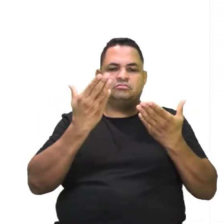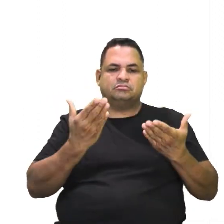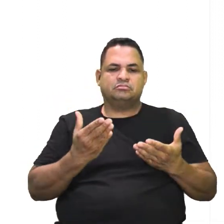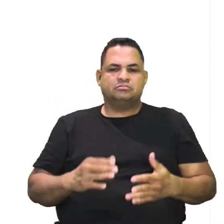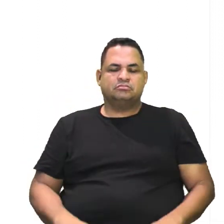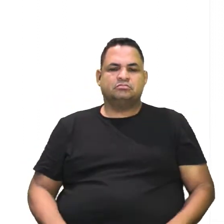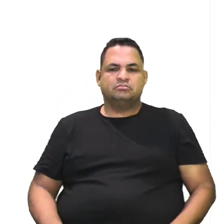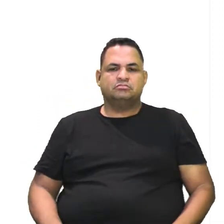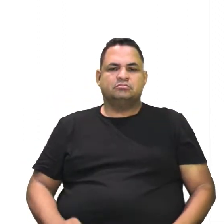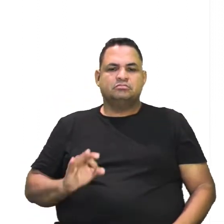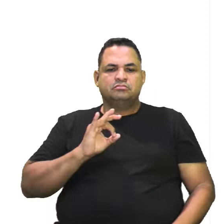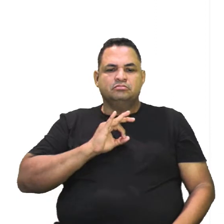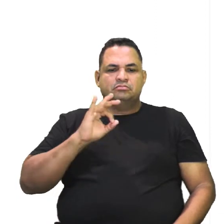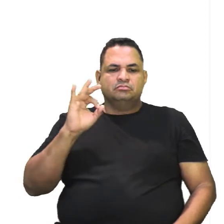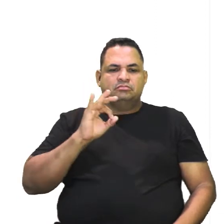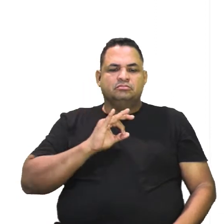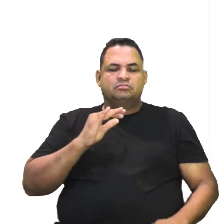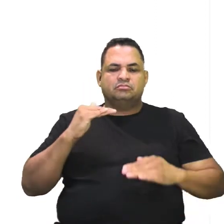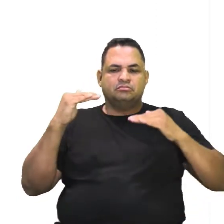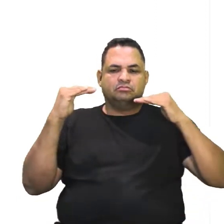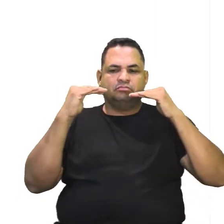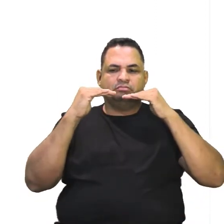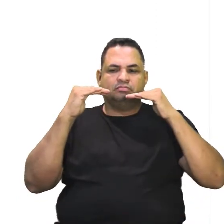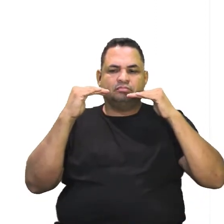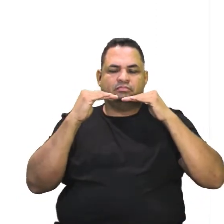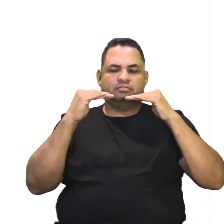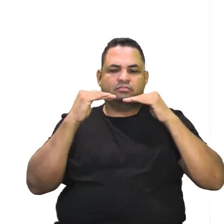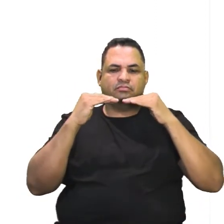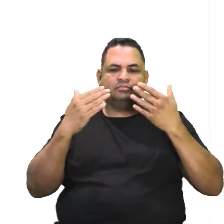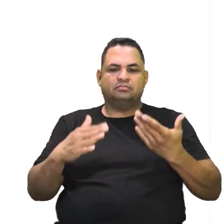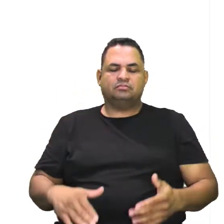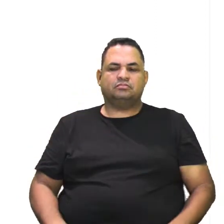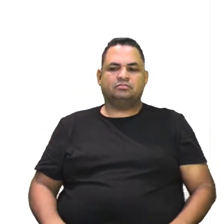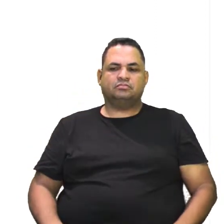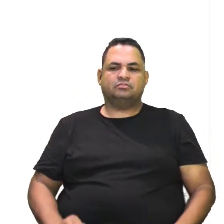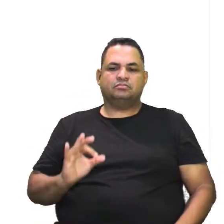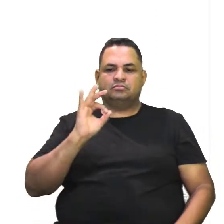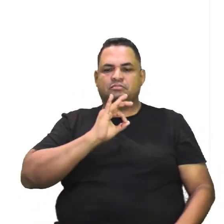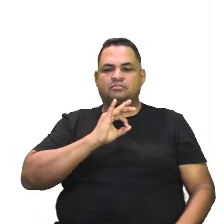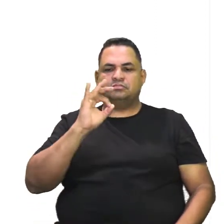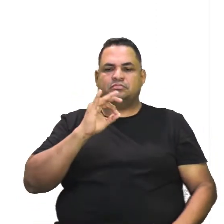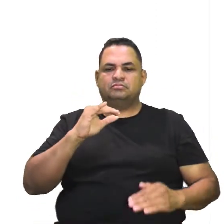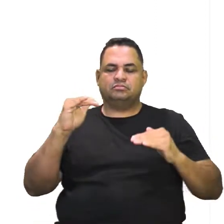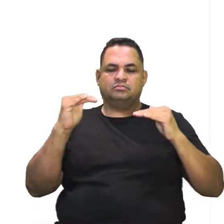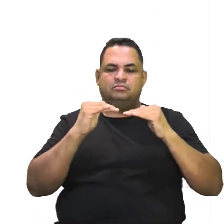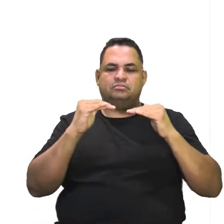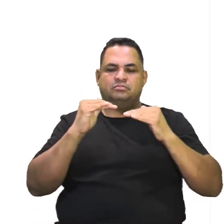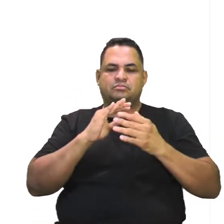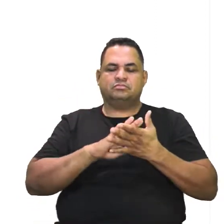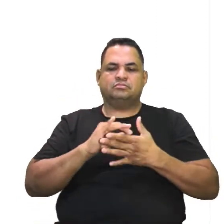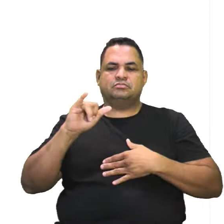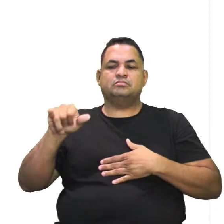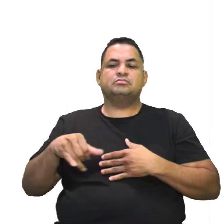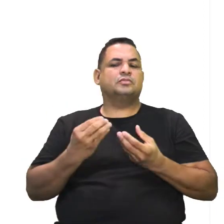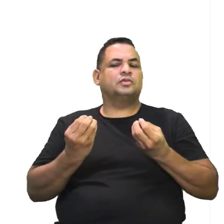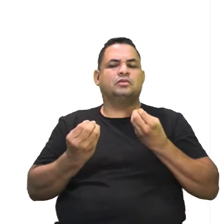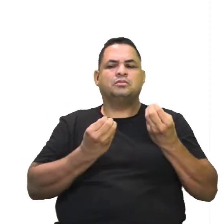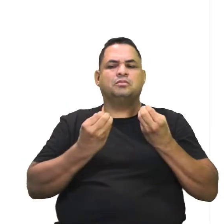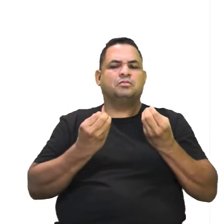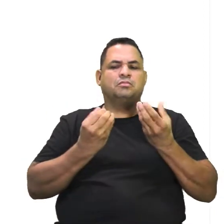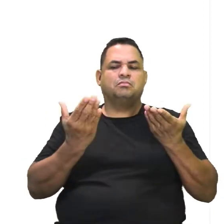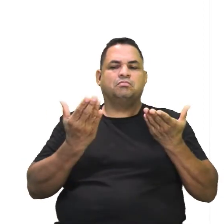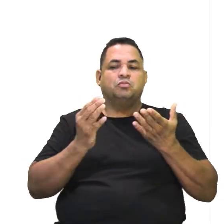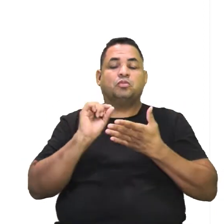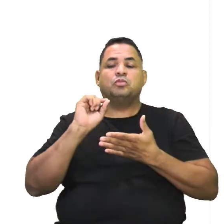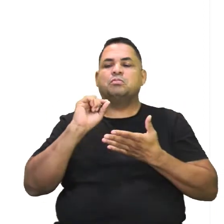de taxas equivalentes ou equivalência de taxa de juros. Como assim? Como